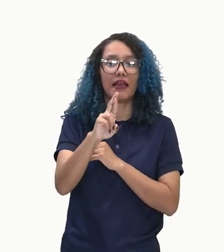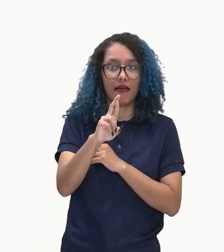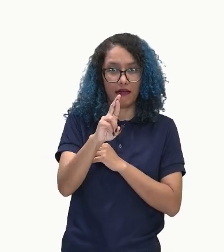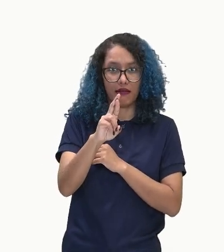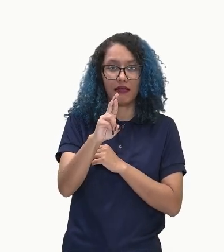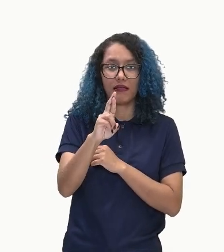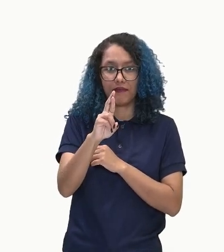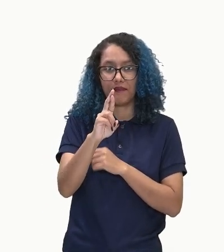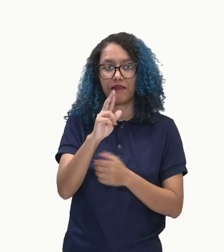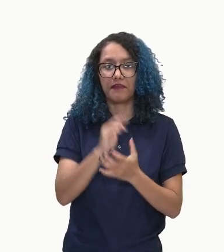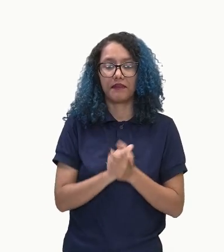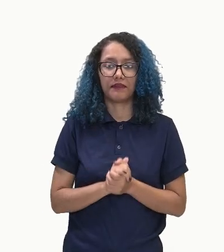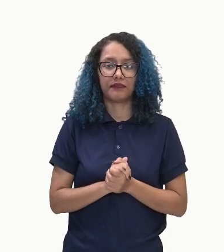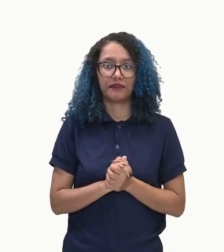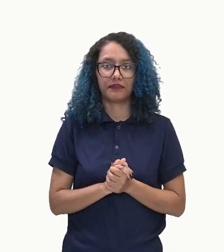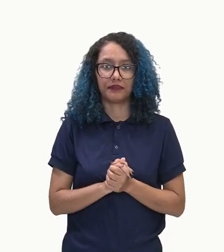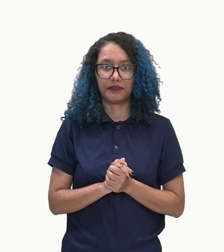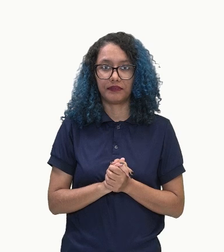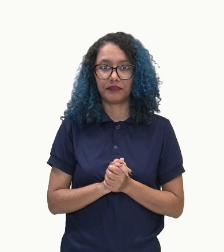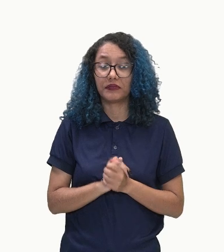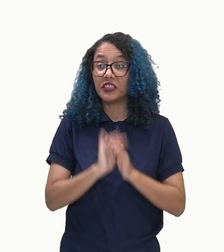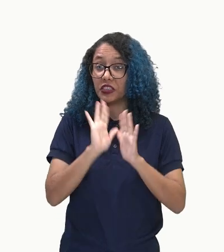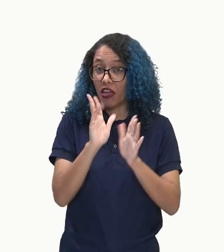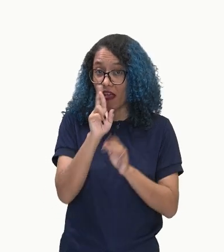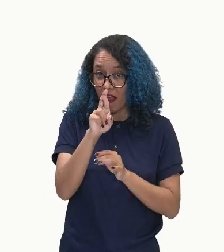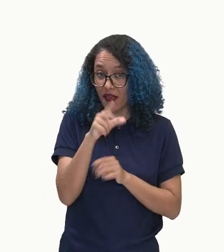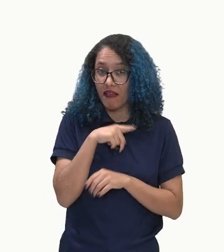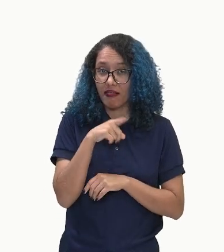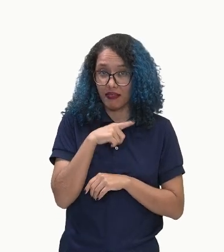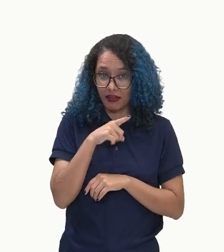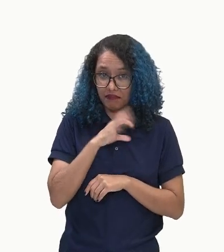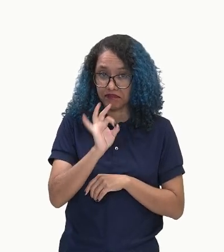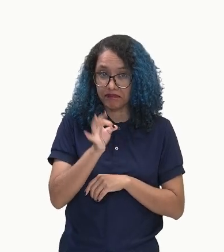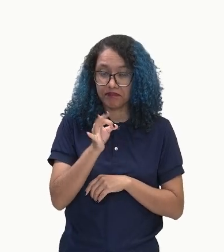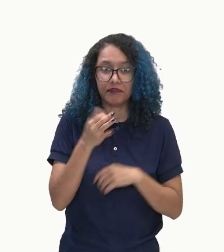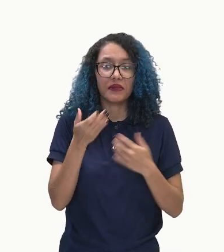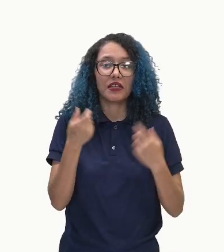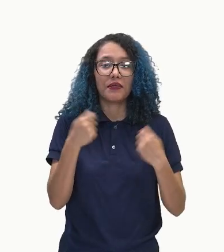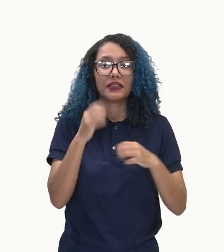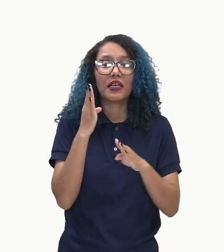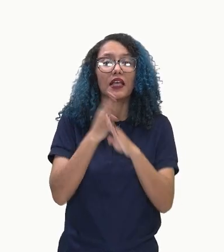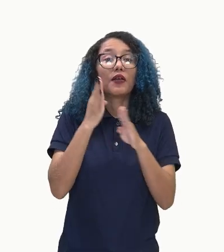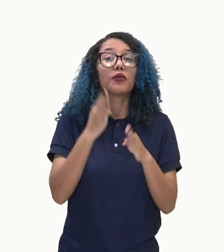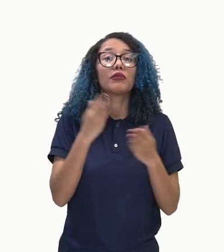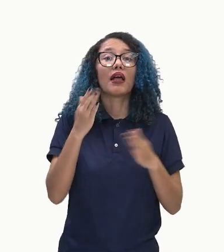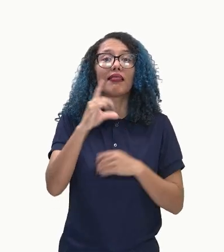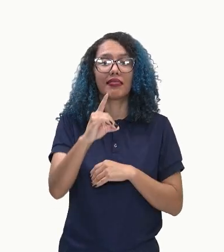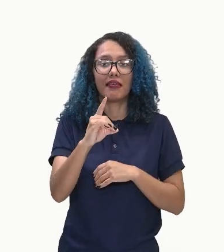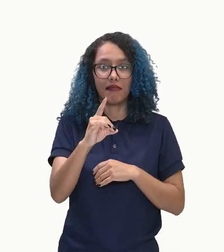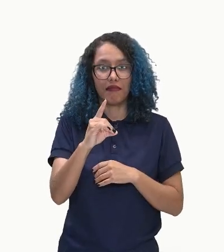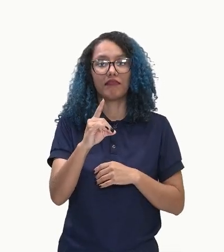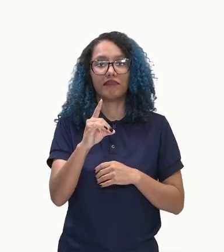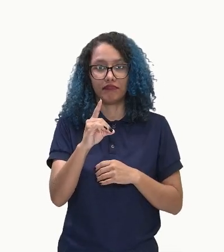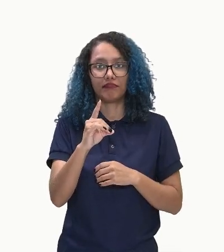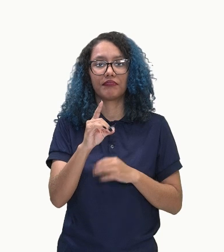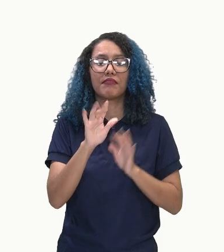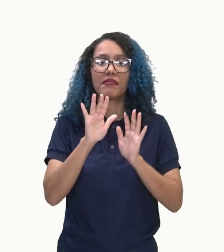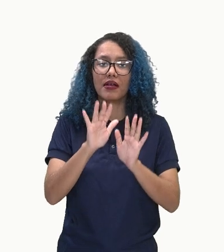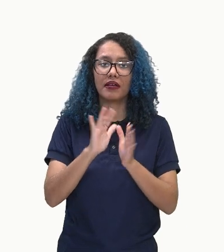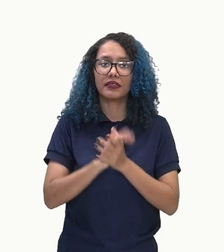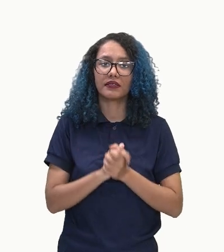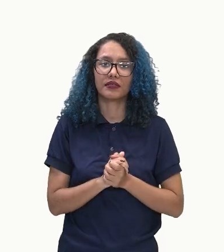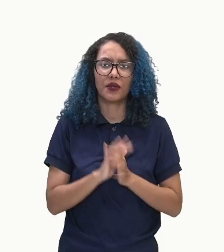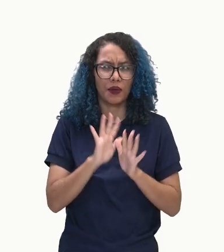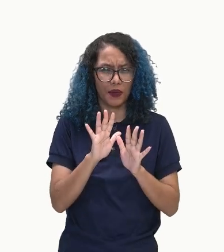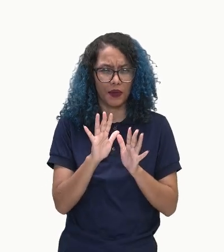Opa! Falou que nós temos o raio. Então, vamos identificar o diâmetro. Ah, mas o diâmetro... Olha o que eu vou